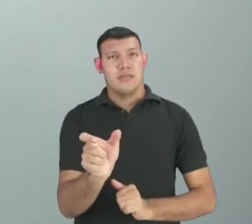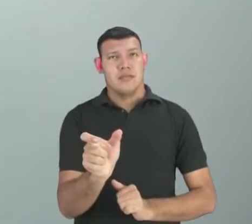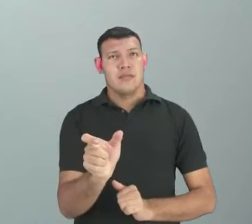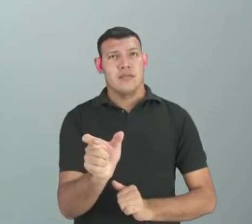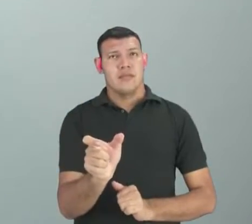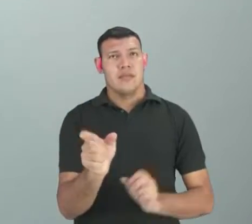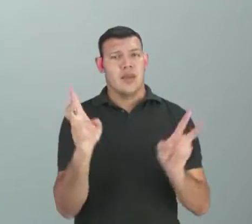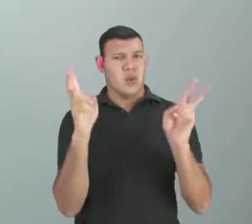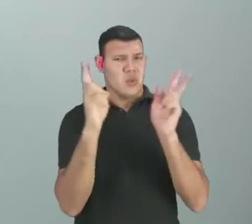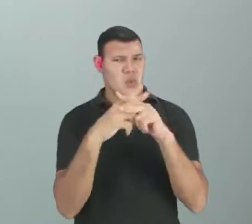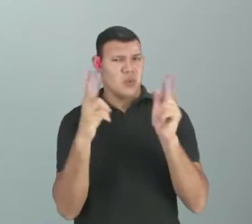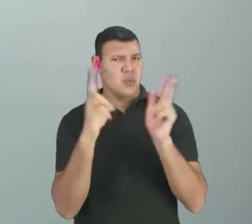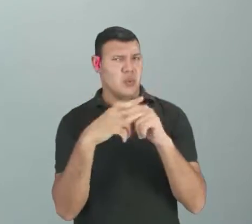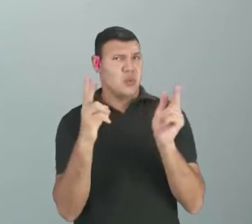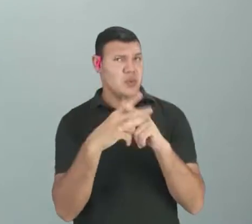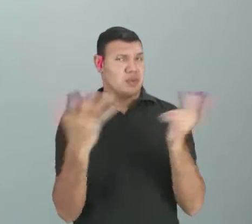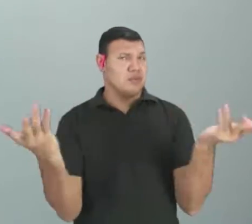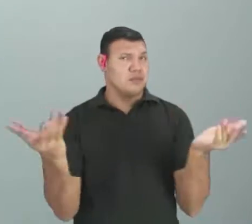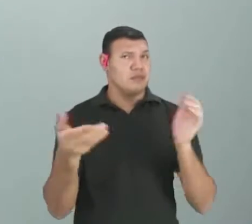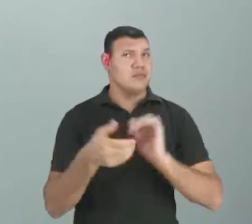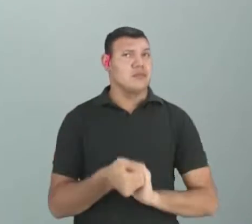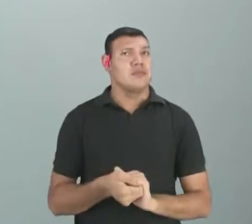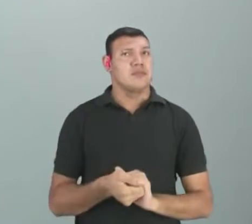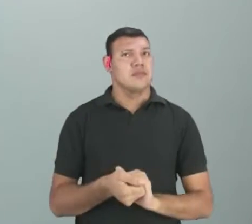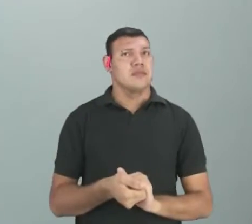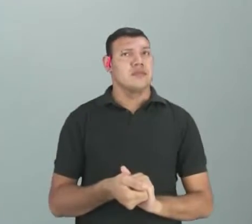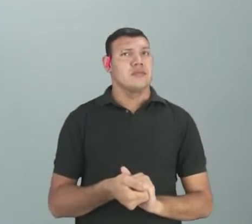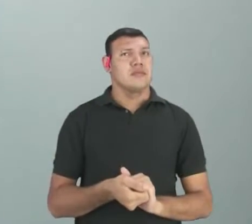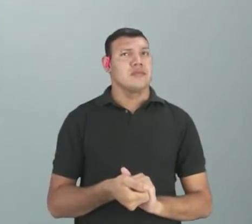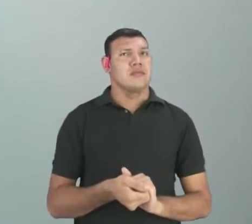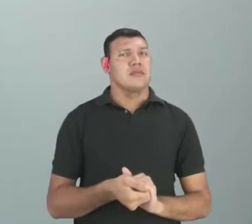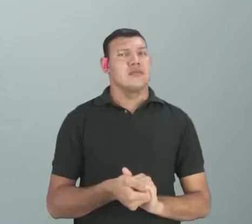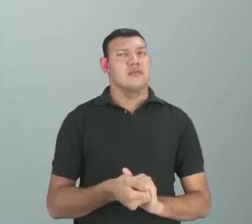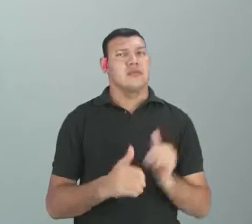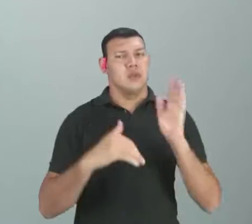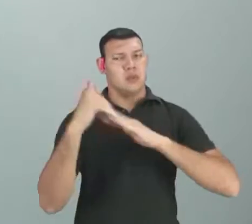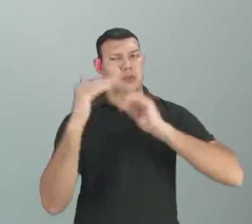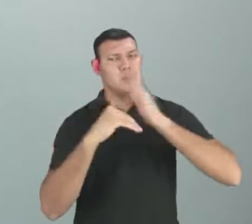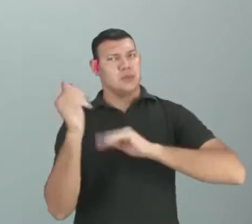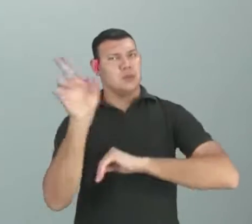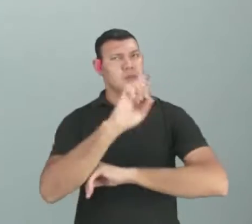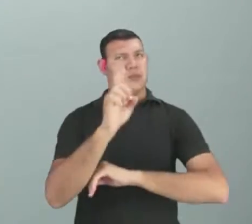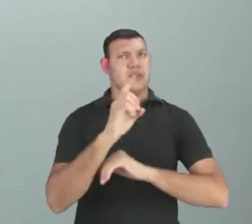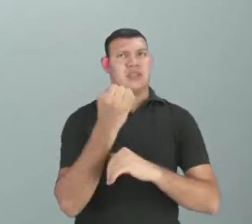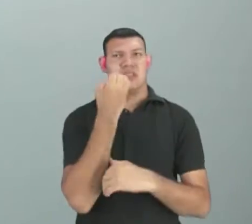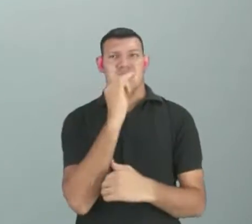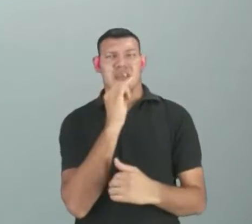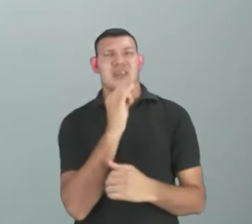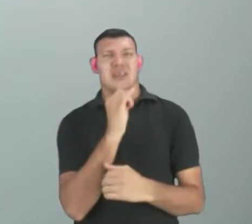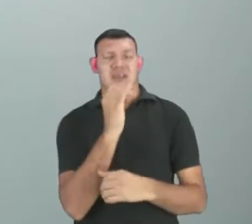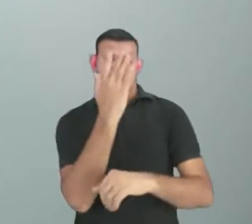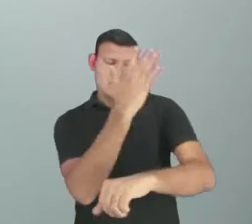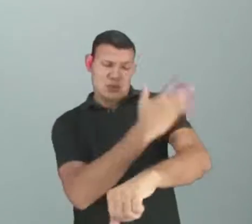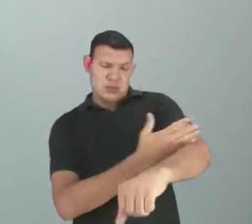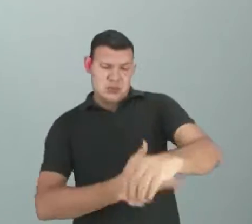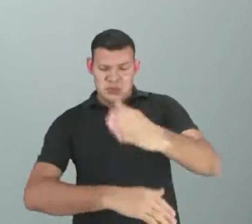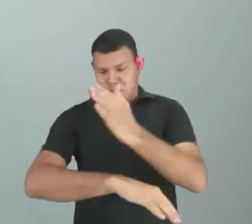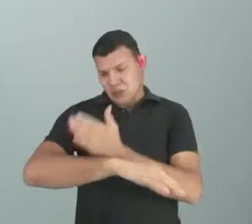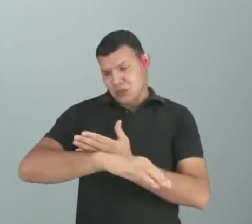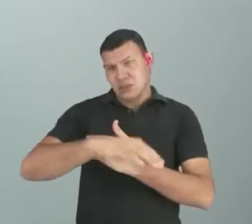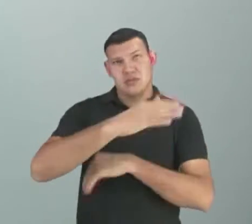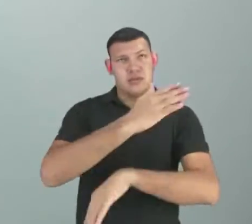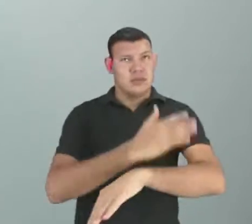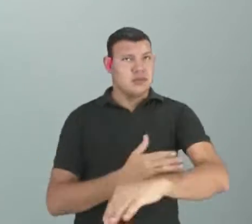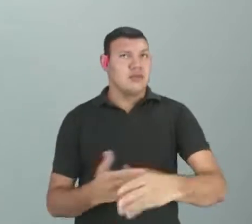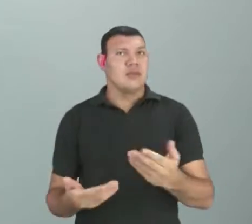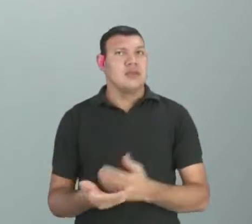a uma luta, mesmo que não seja no âmbito profissional, se ela está com alguma lesão, né? Ou então,